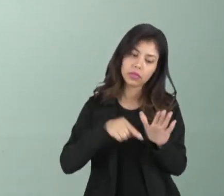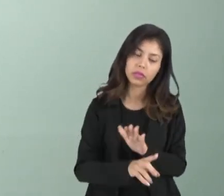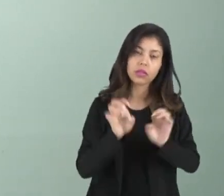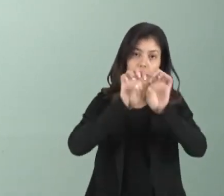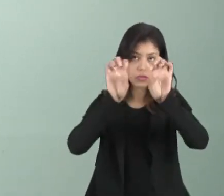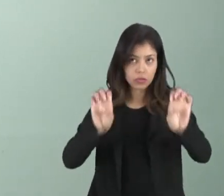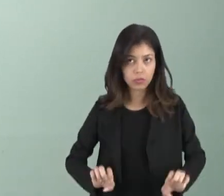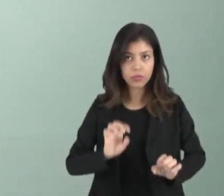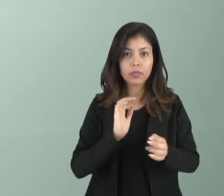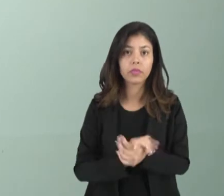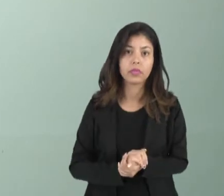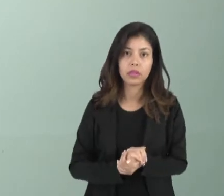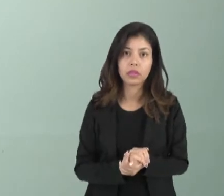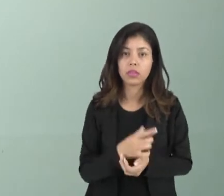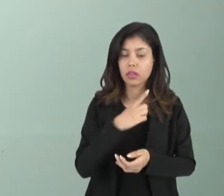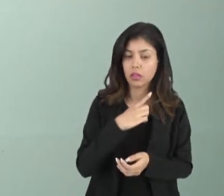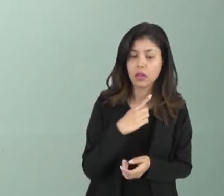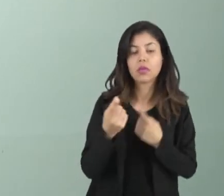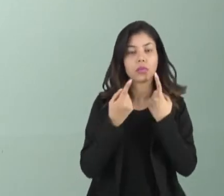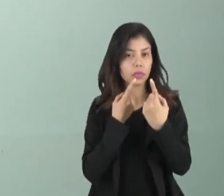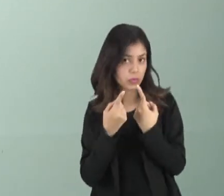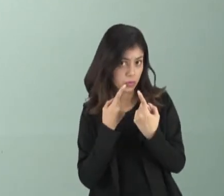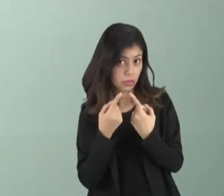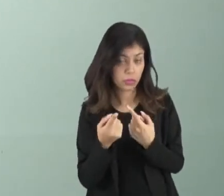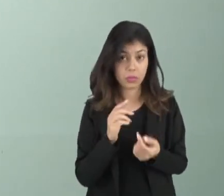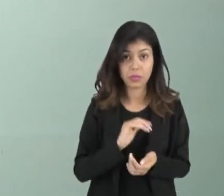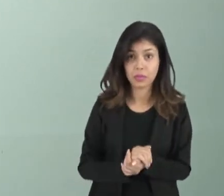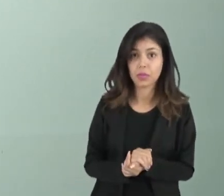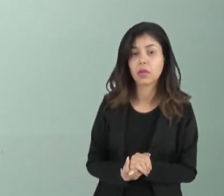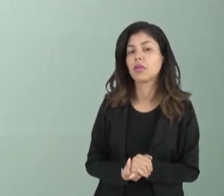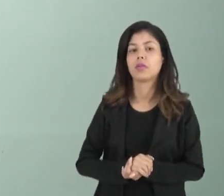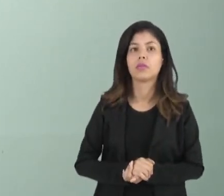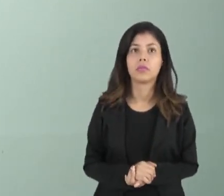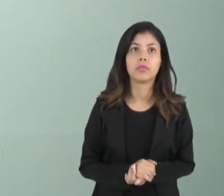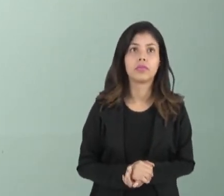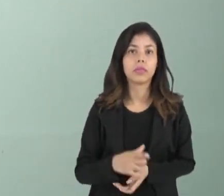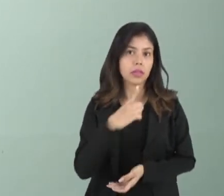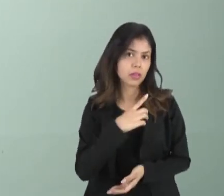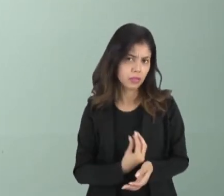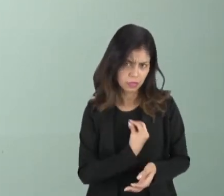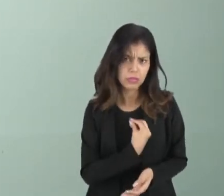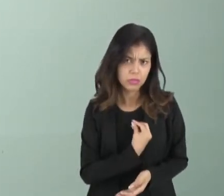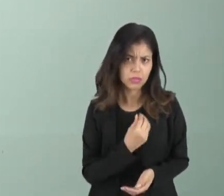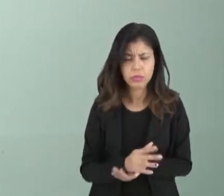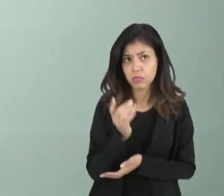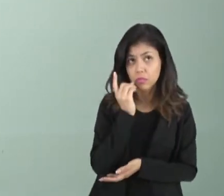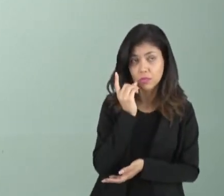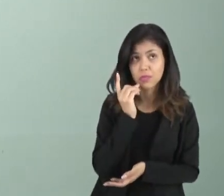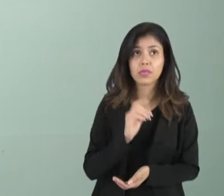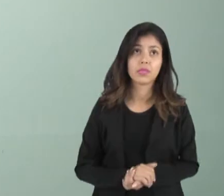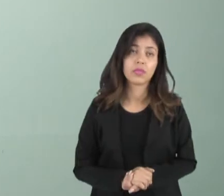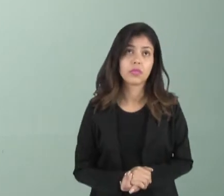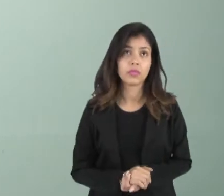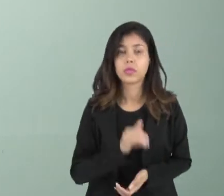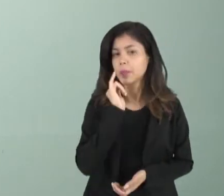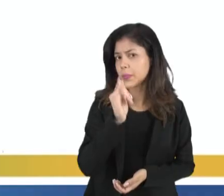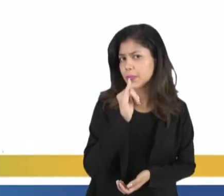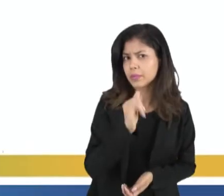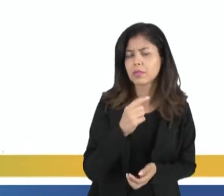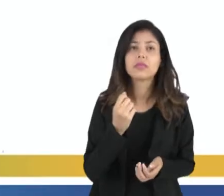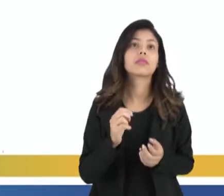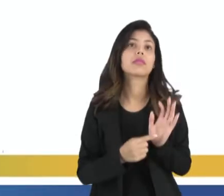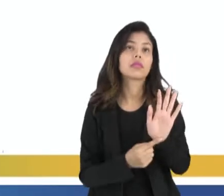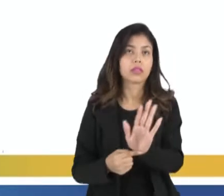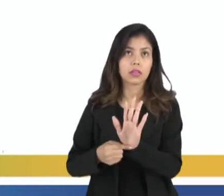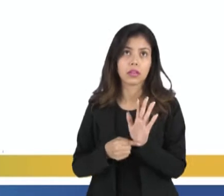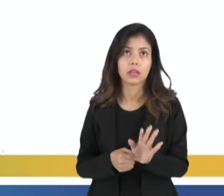sua estrutura, né, ali de diálogo, de comunicação, tá certo? Então ela está presente no nosso dia a dia. Então, narrar é o